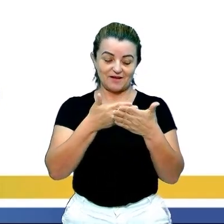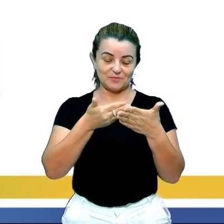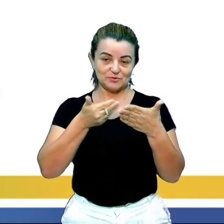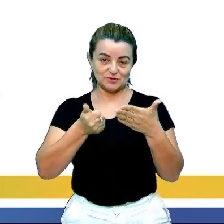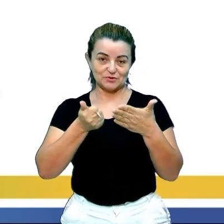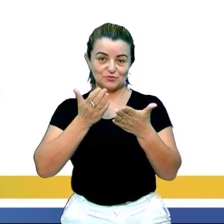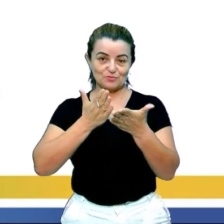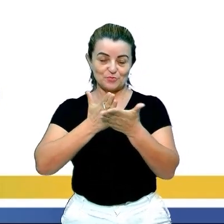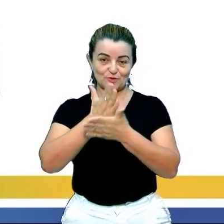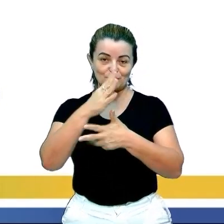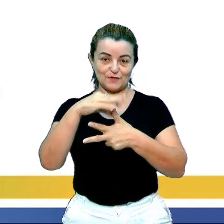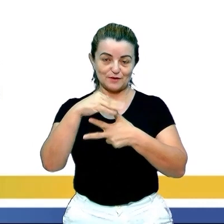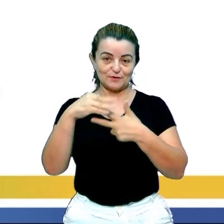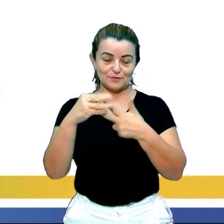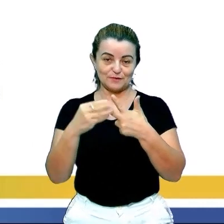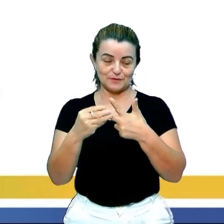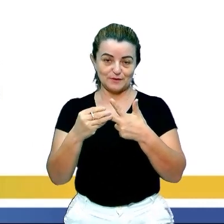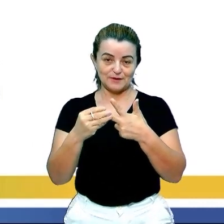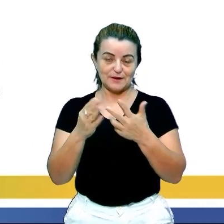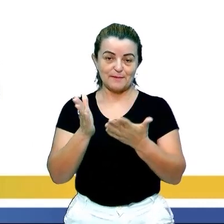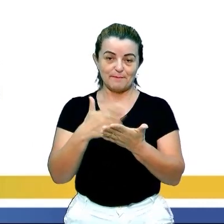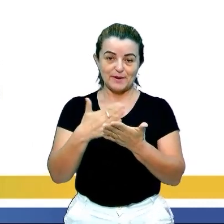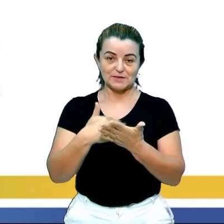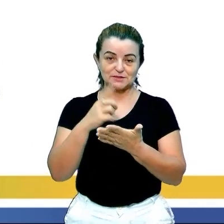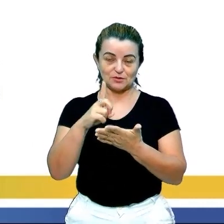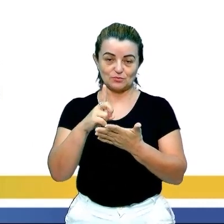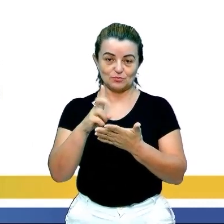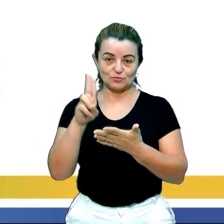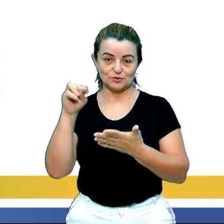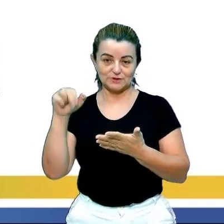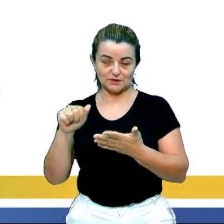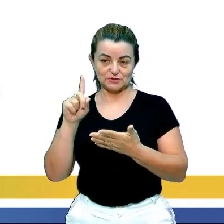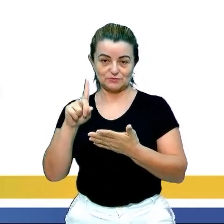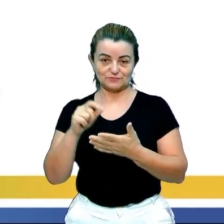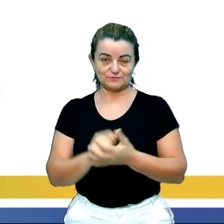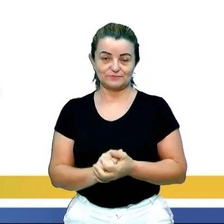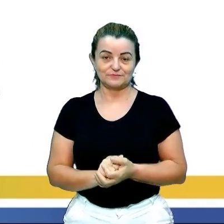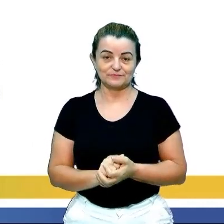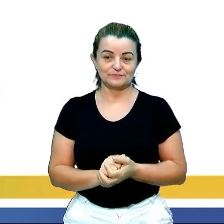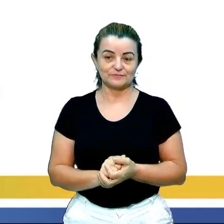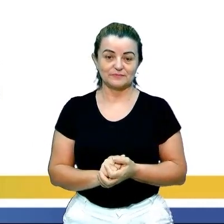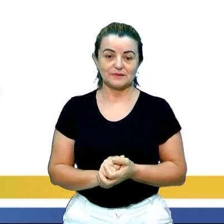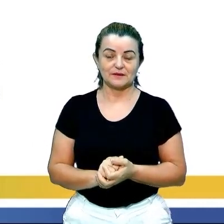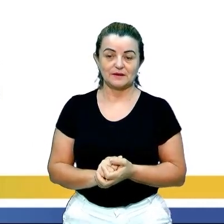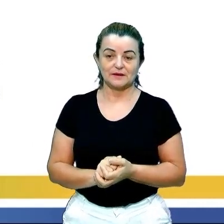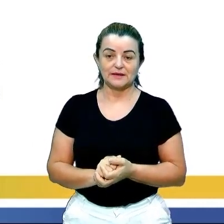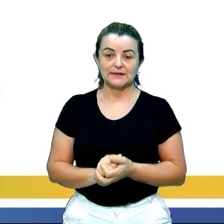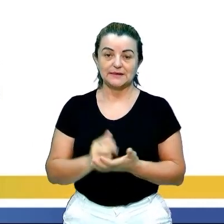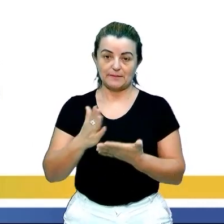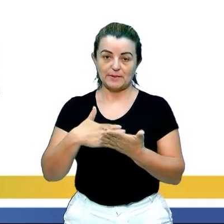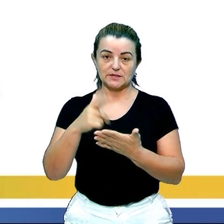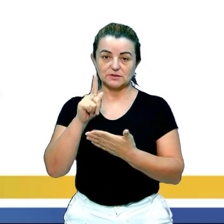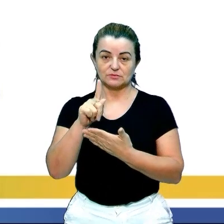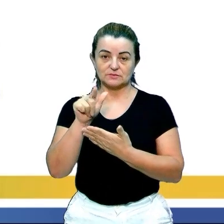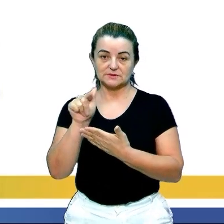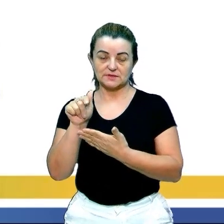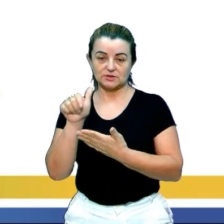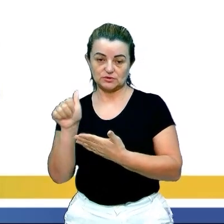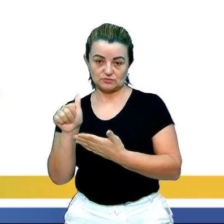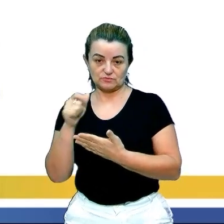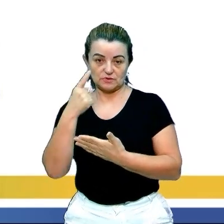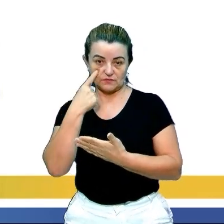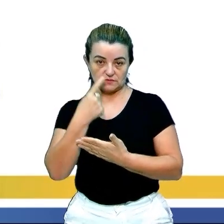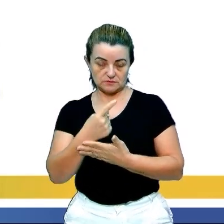Prova Enem, unidade 1, página 171. Ela diz assim: a tabela periódica a seguir representa